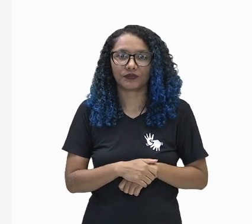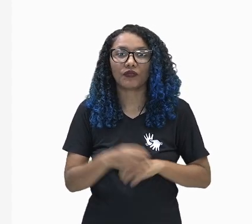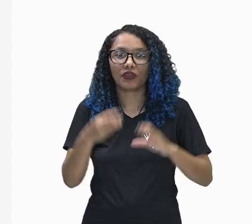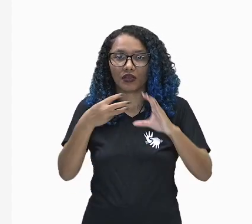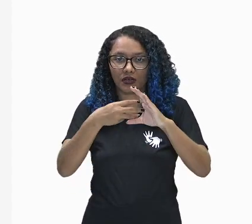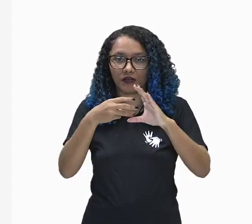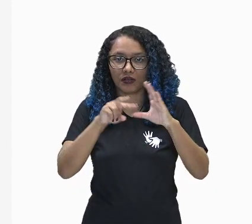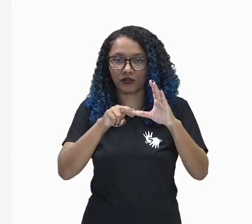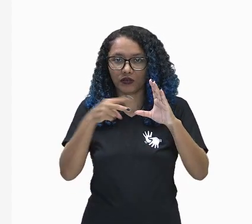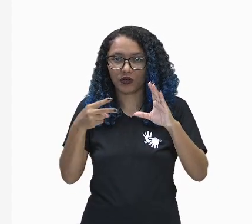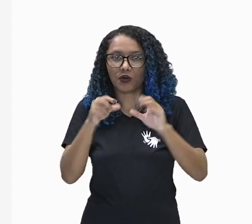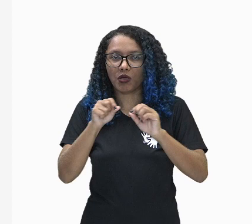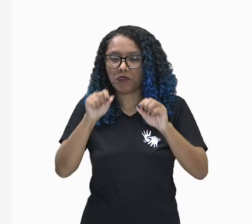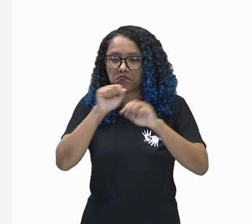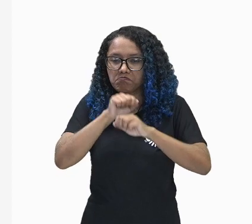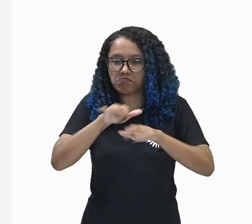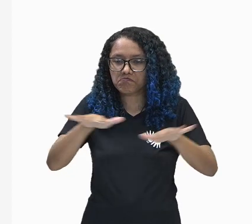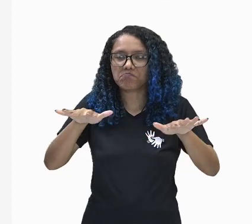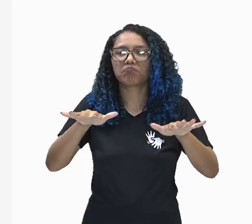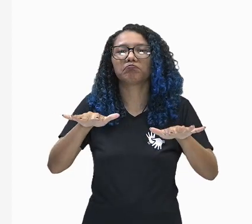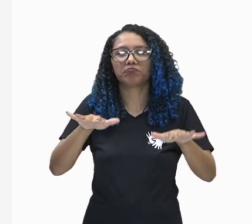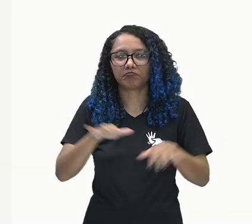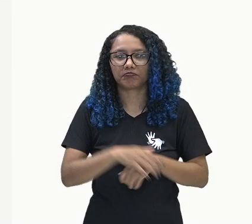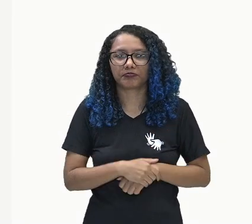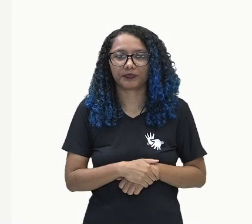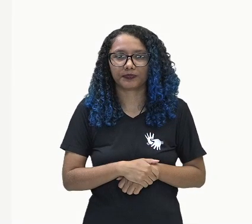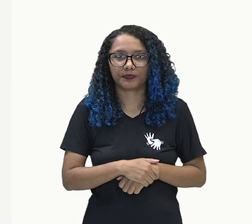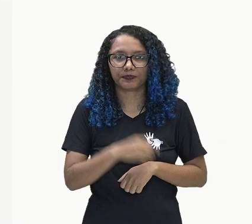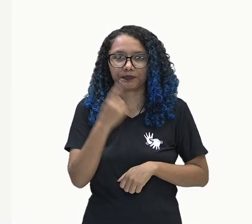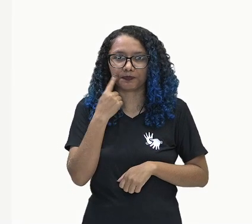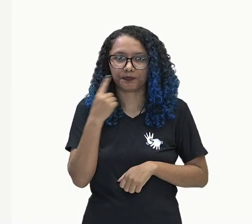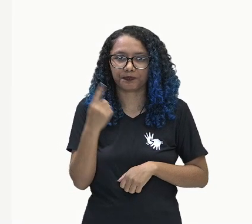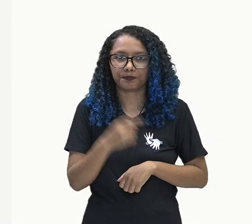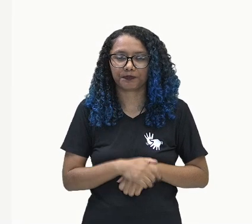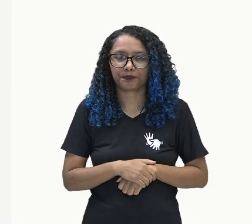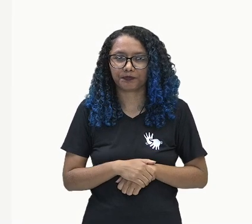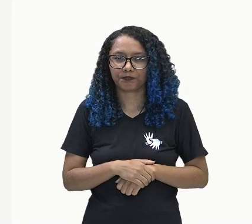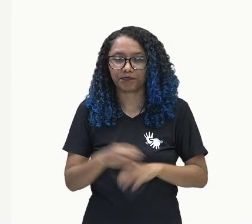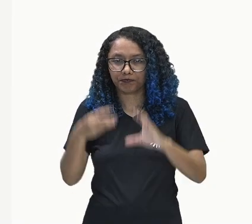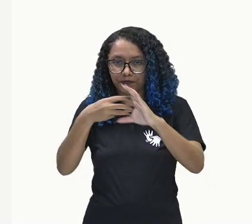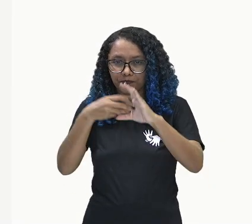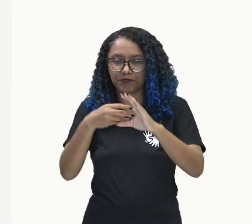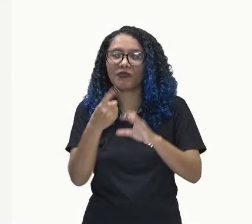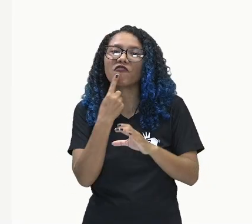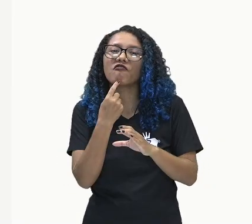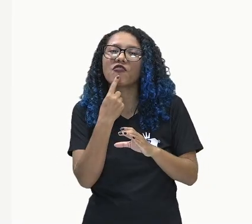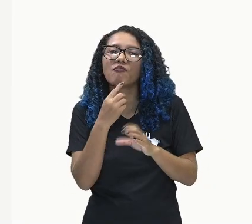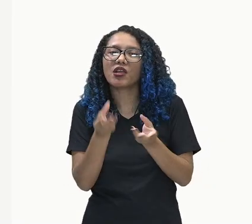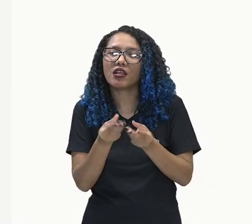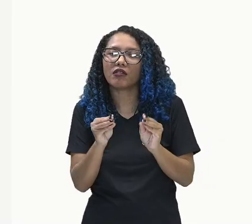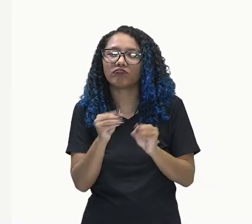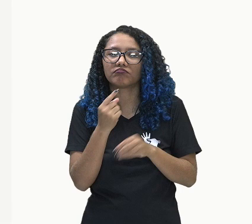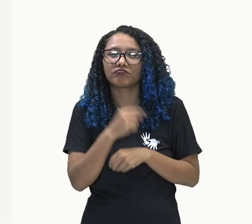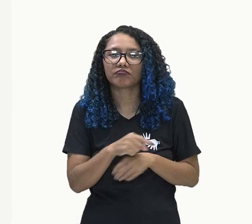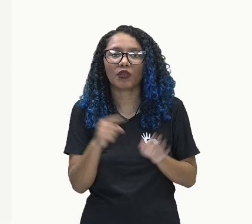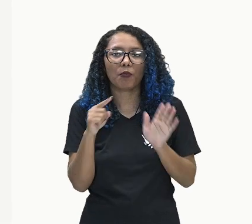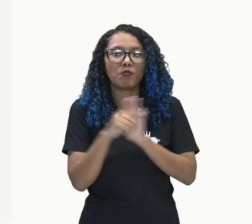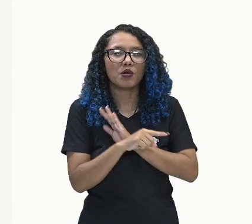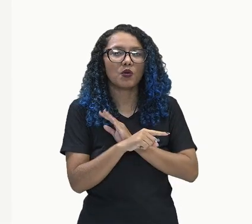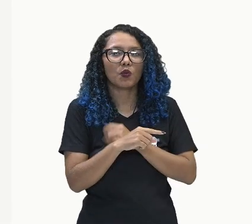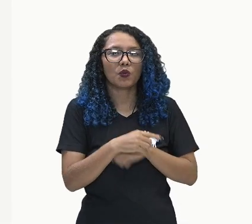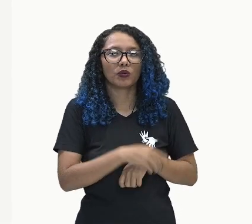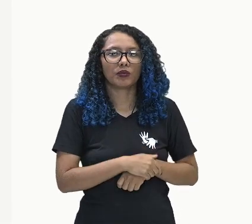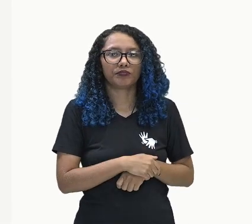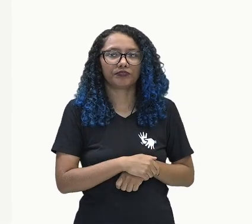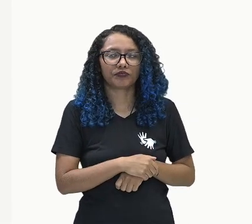células-troncos invadem espaços. Aí nós temos aqui uma célula pequena, vermelhinha, que é a hemácia, e pergunta para a outra